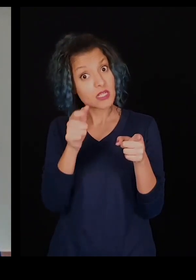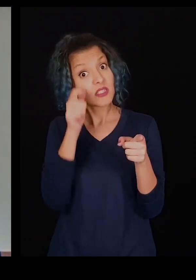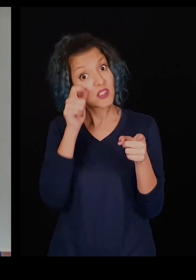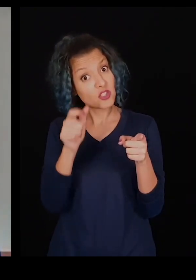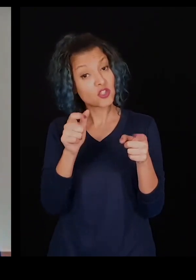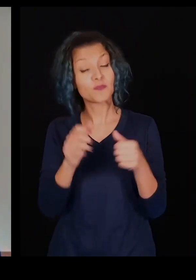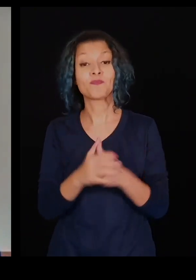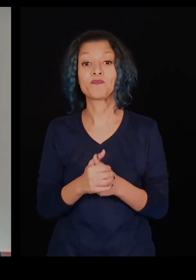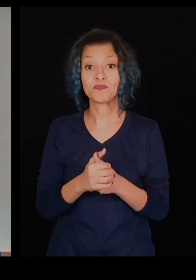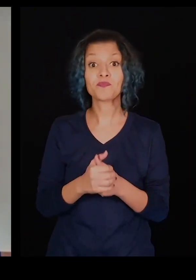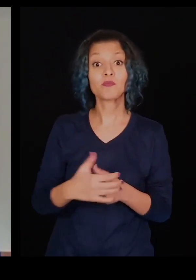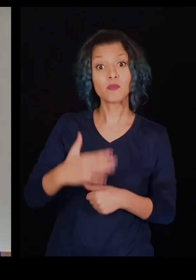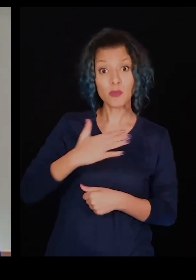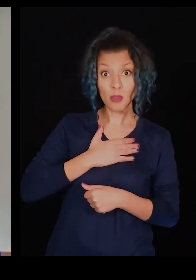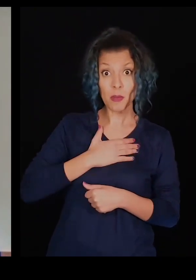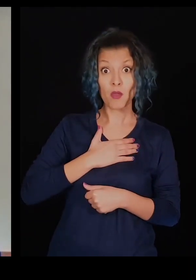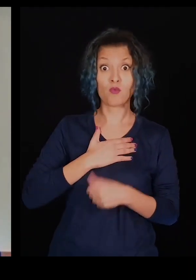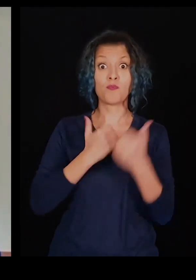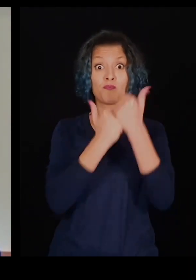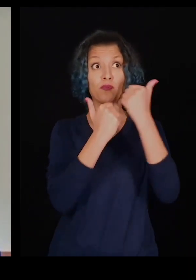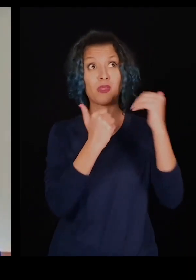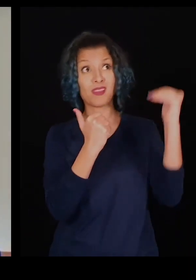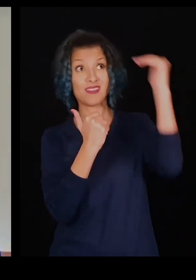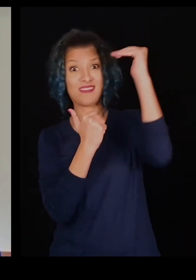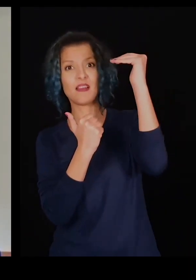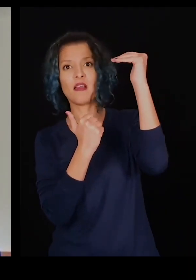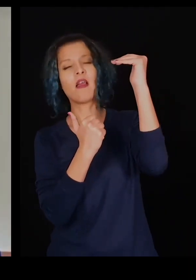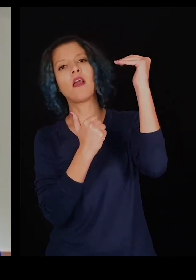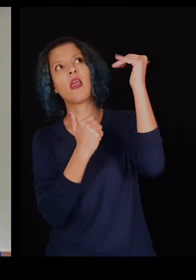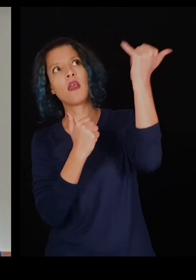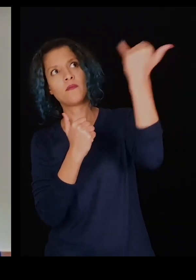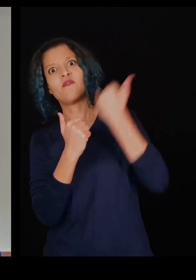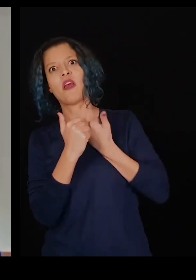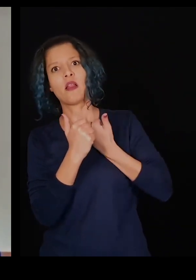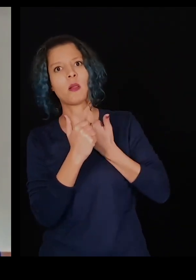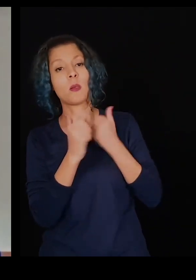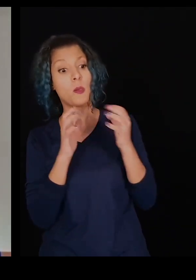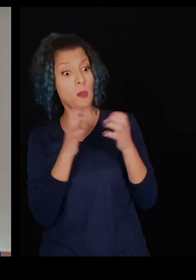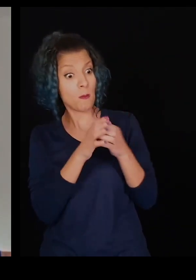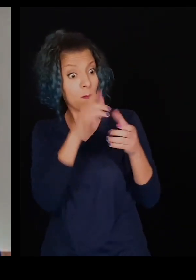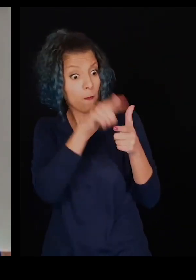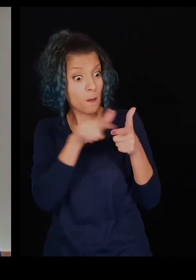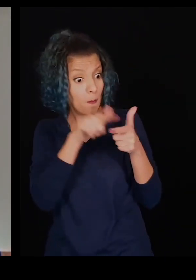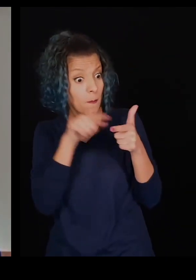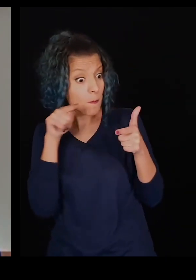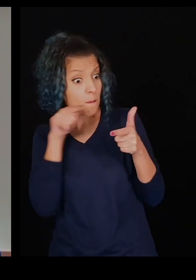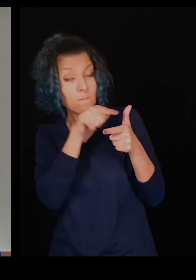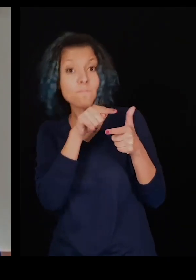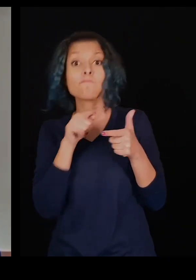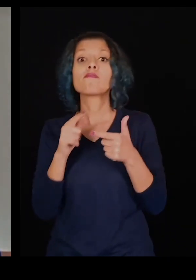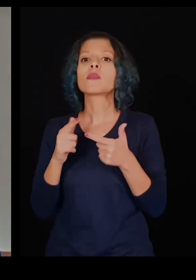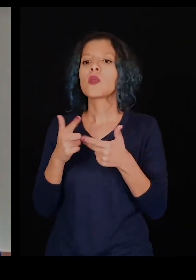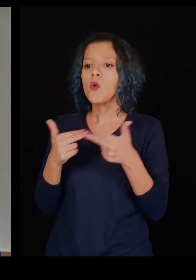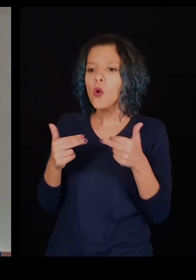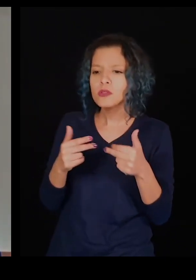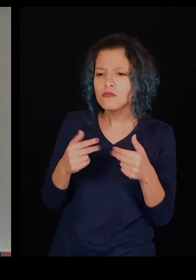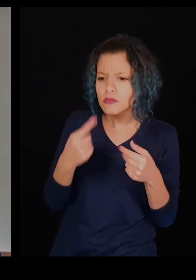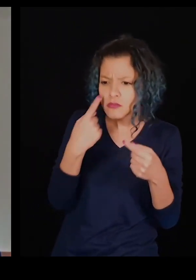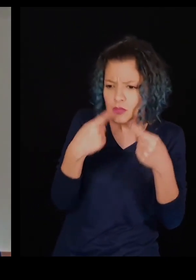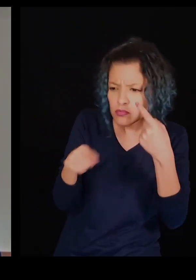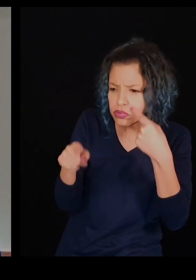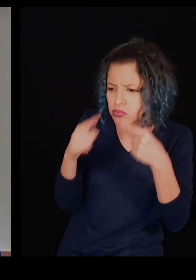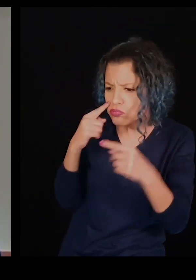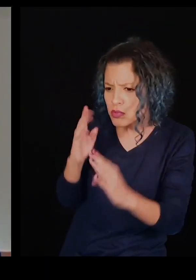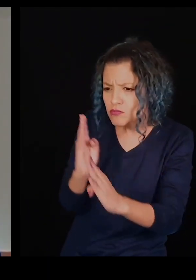o meu superior imediato sempre coloca isso, que o comitê de crise é um espaço para que a gente leve os problemas antecipadamente, não para